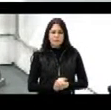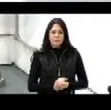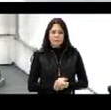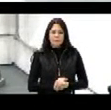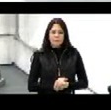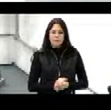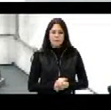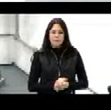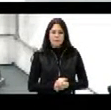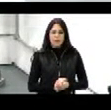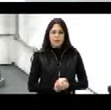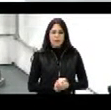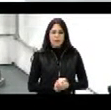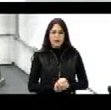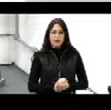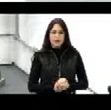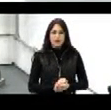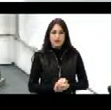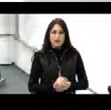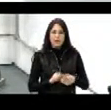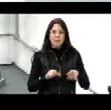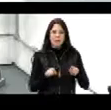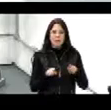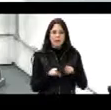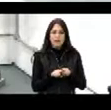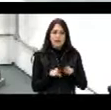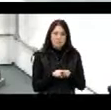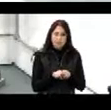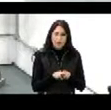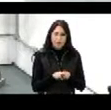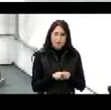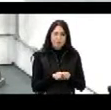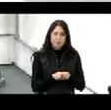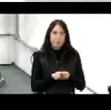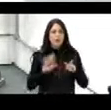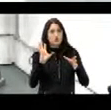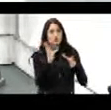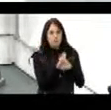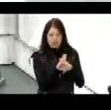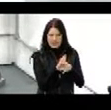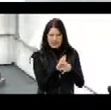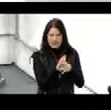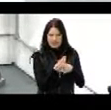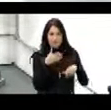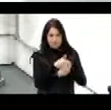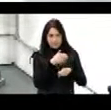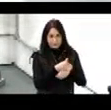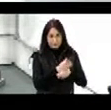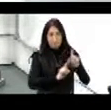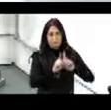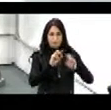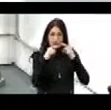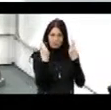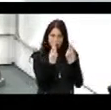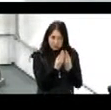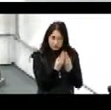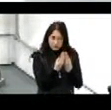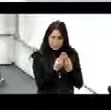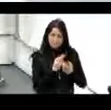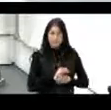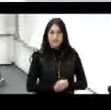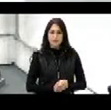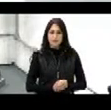as reuniões do Núcleo de Estudos de Educação de Surdos, o NES, que se faz presente aqui